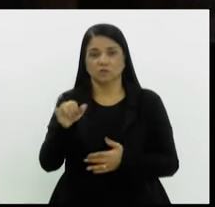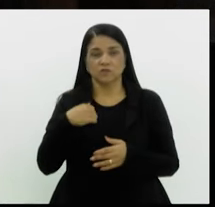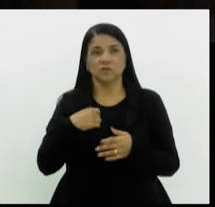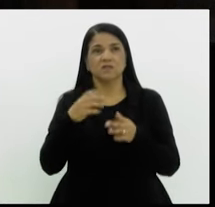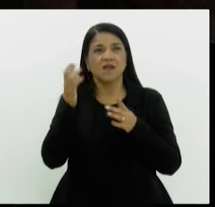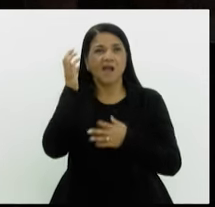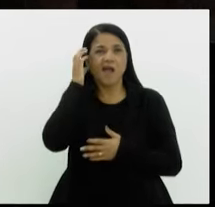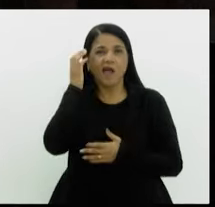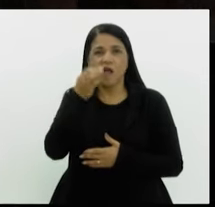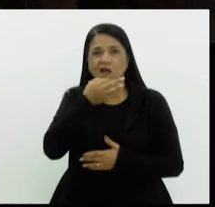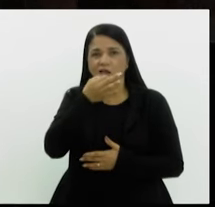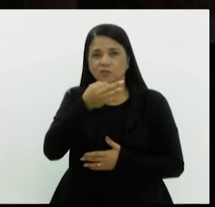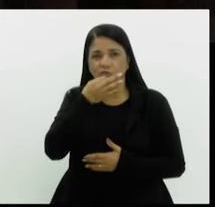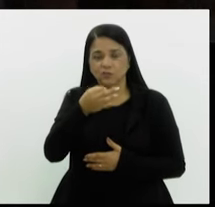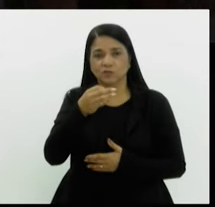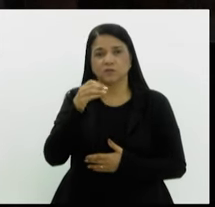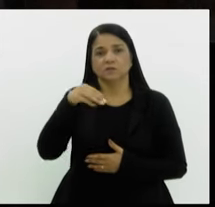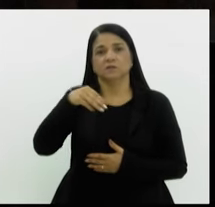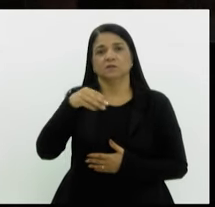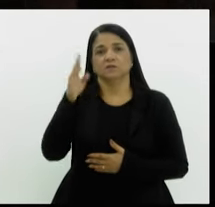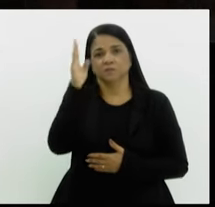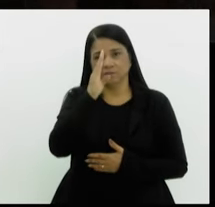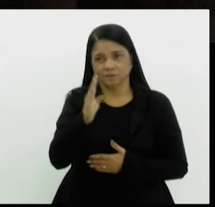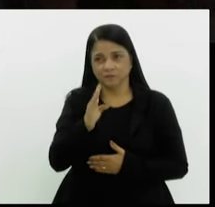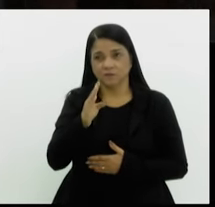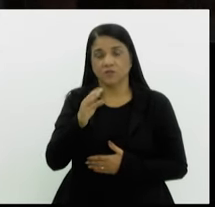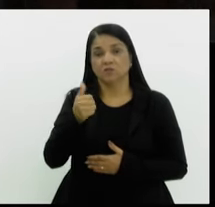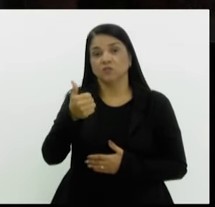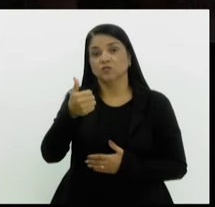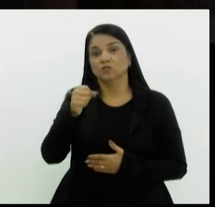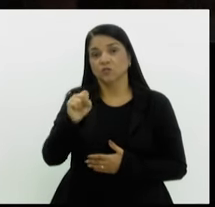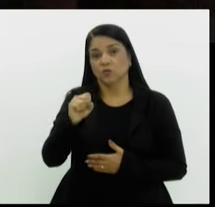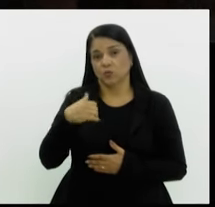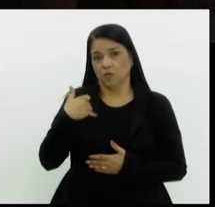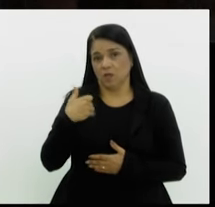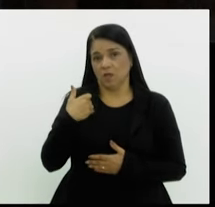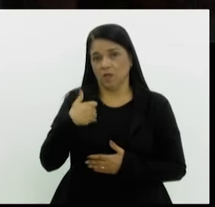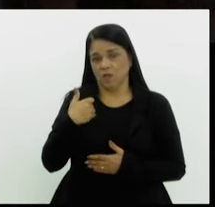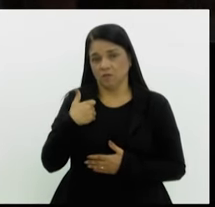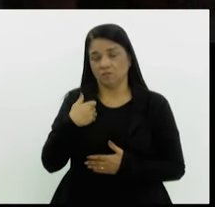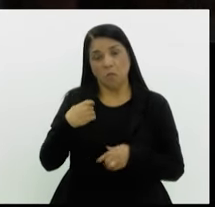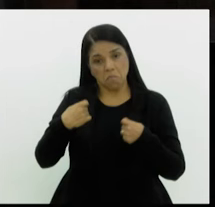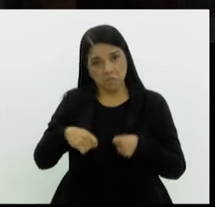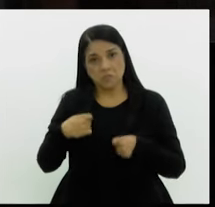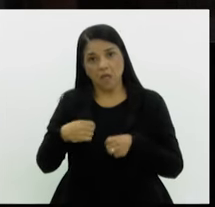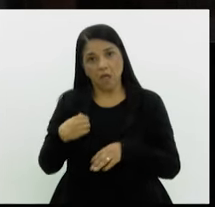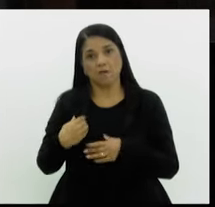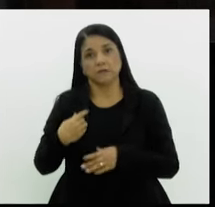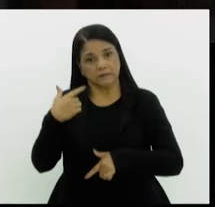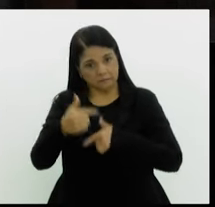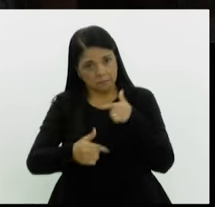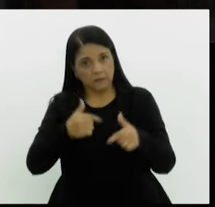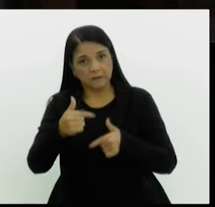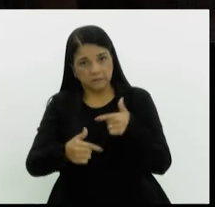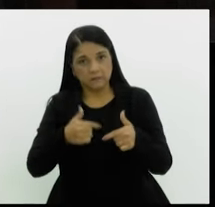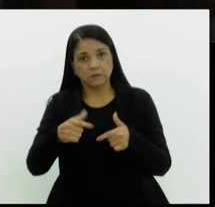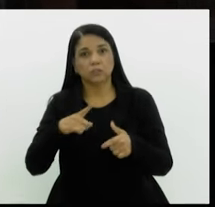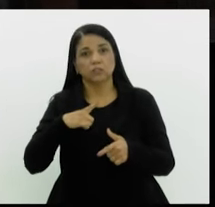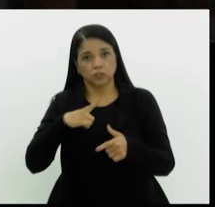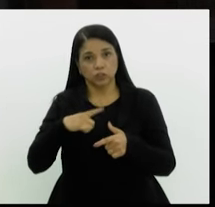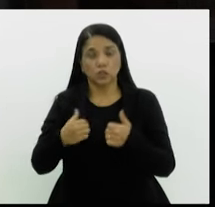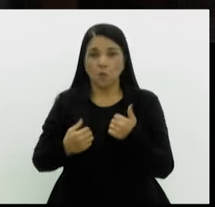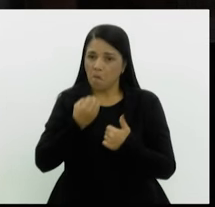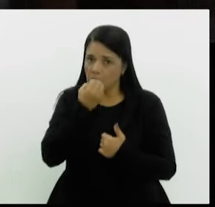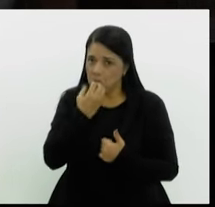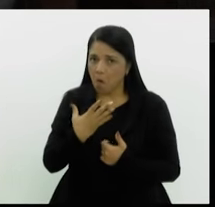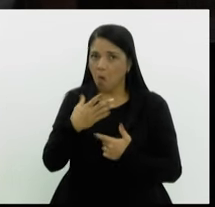comecei aos 18 anos e meio. Eu precisava ganhar dinheiro, eu precisava sobreviver. Tinha tido uma boa